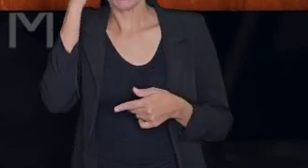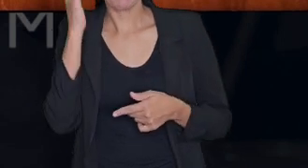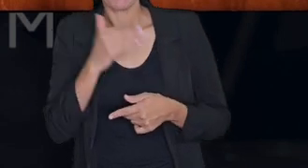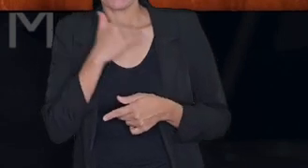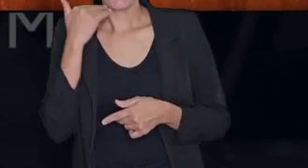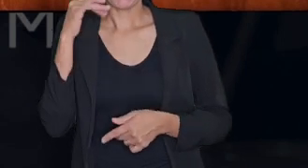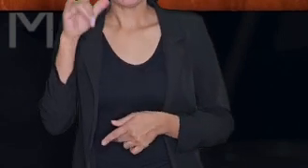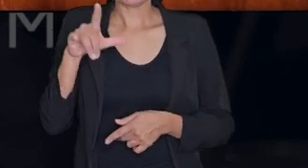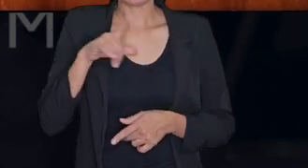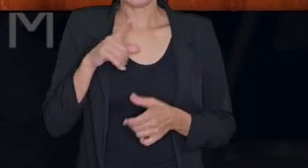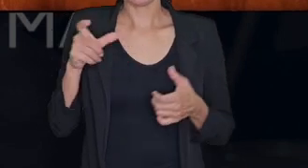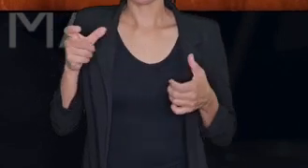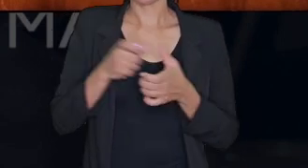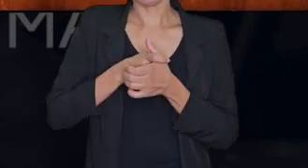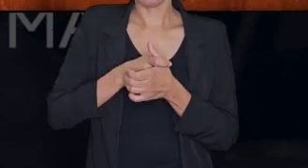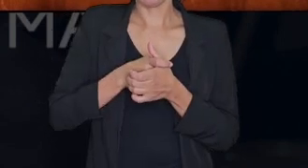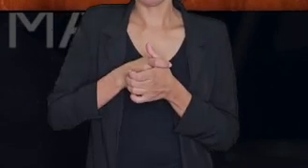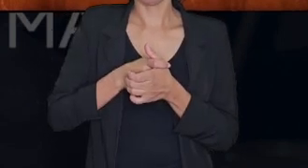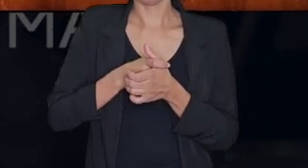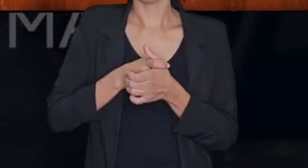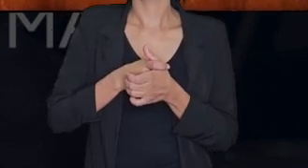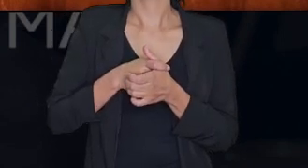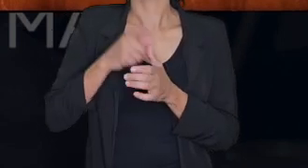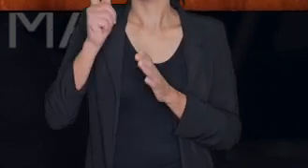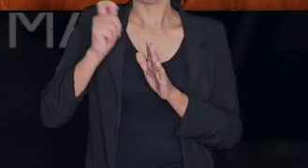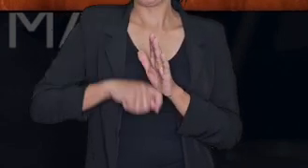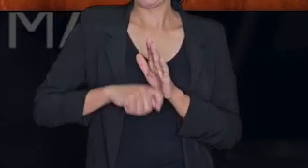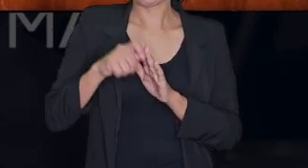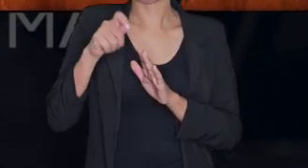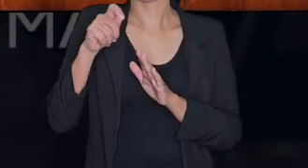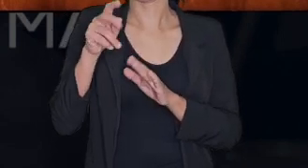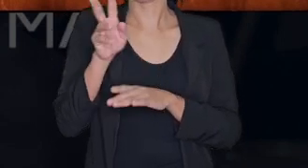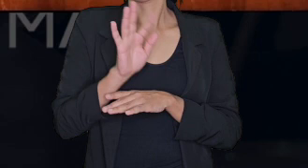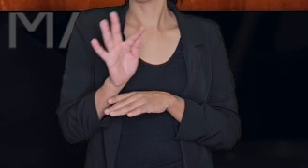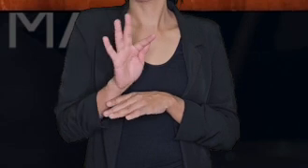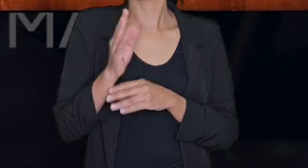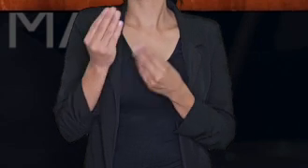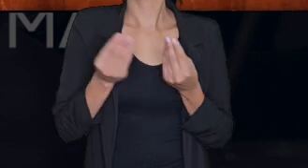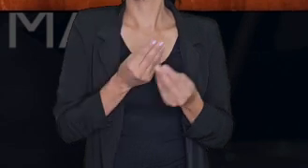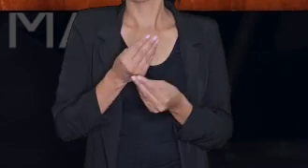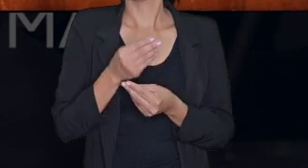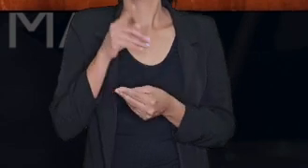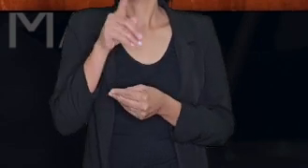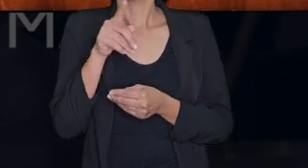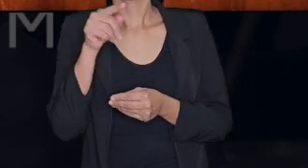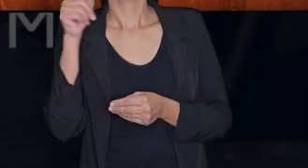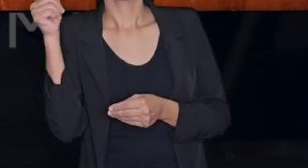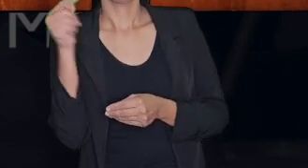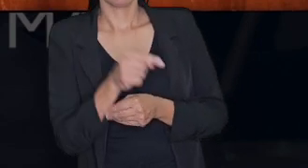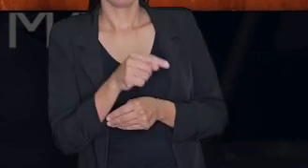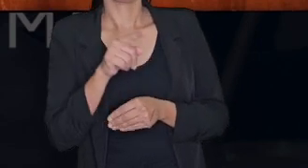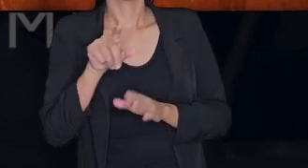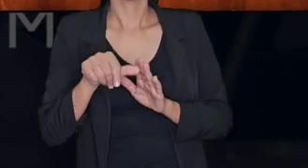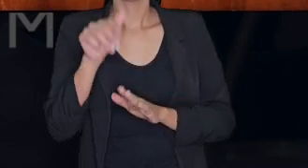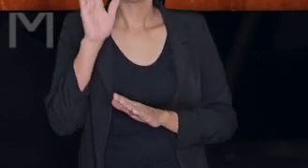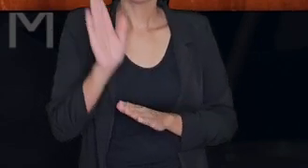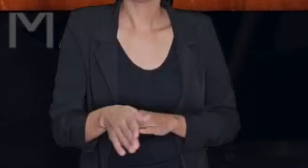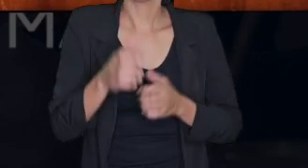partilhar patrimônio de um falecido se esse camarada deixou dívida fiscal, tributária? Tá